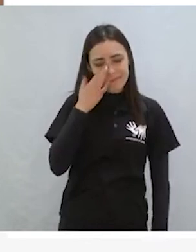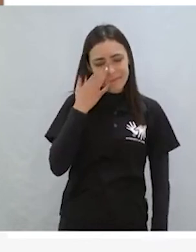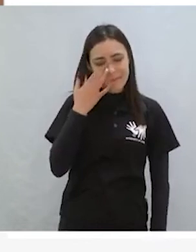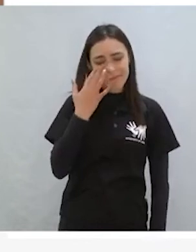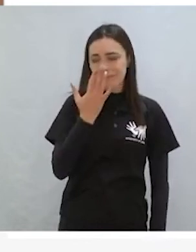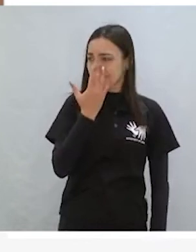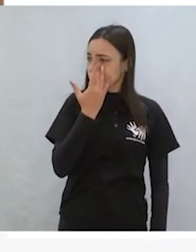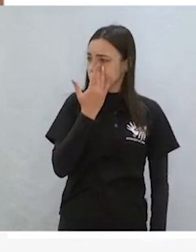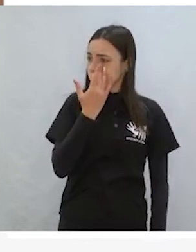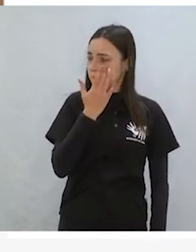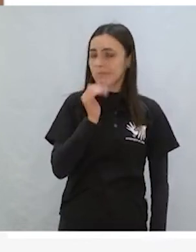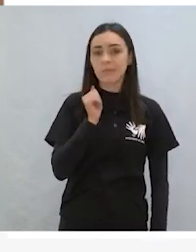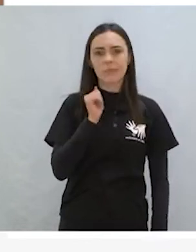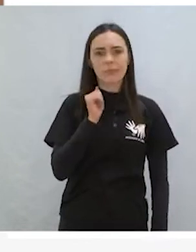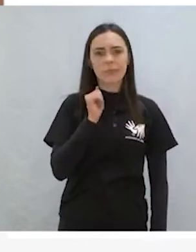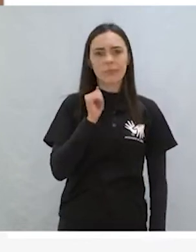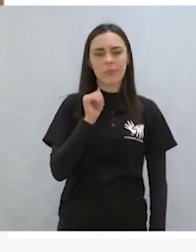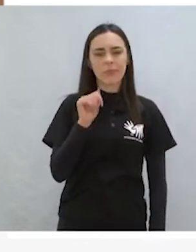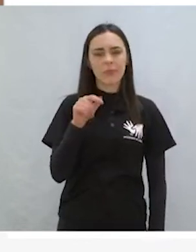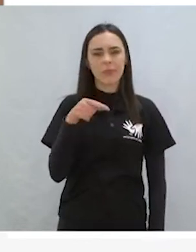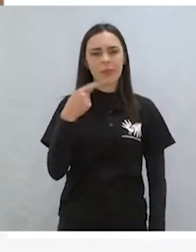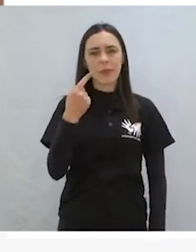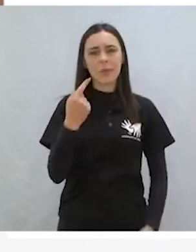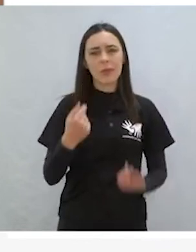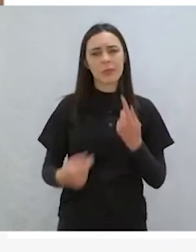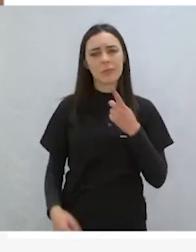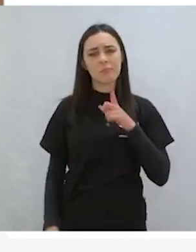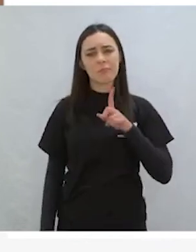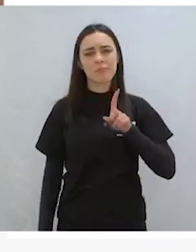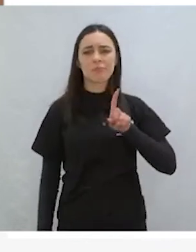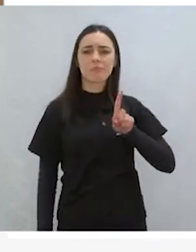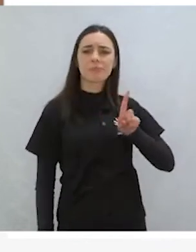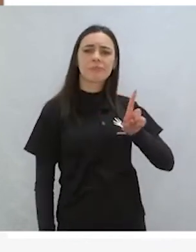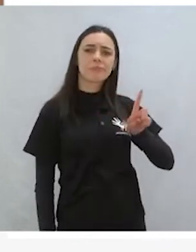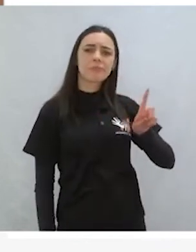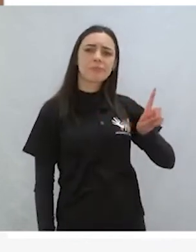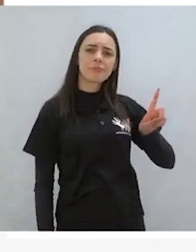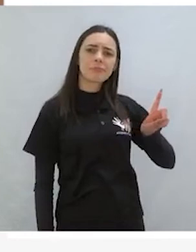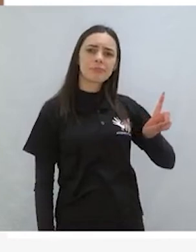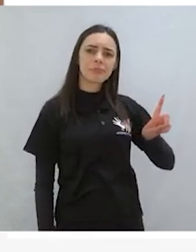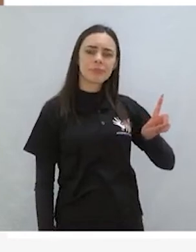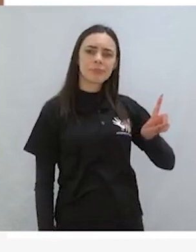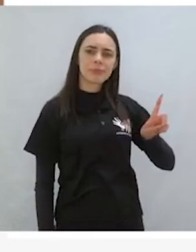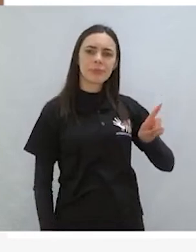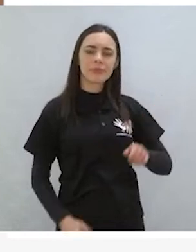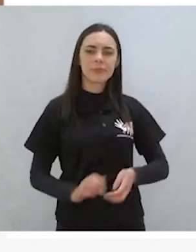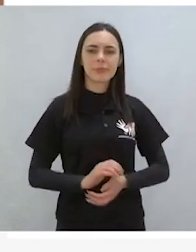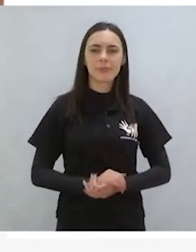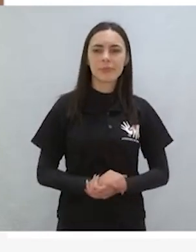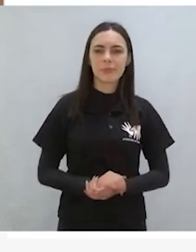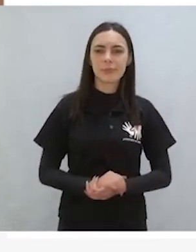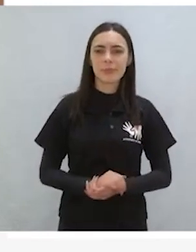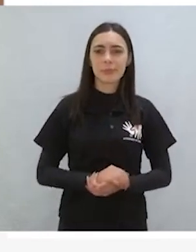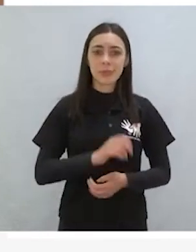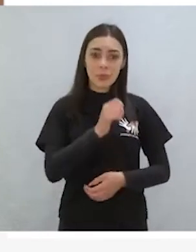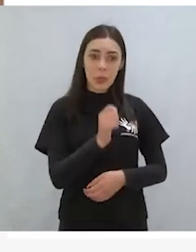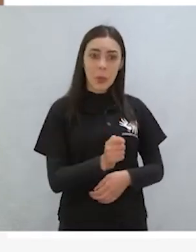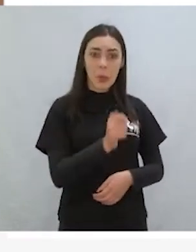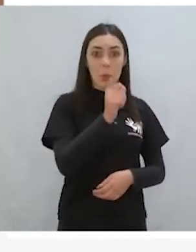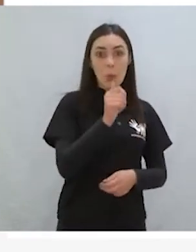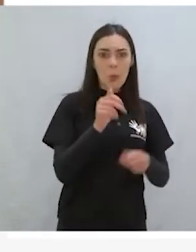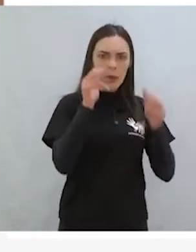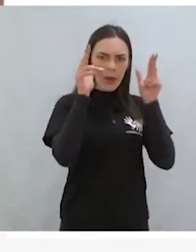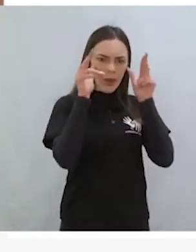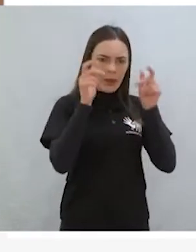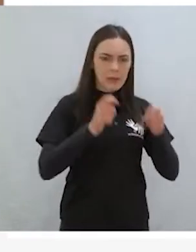secando uma lágrima. Depois, virou-se e foi saindo dali. Já estava subindo